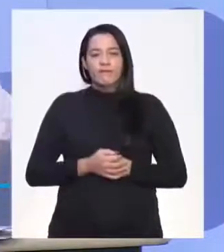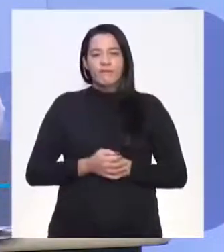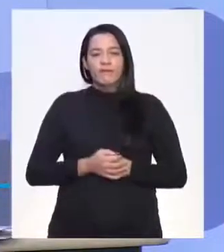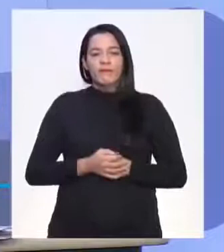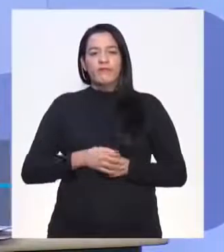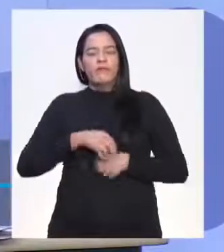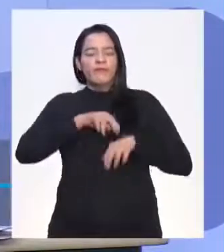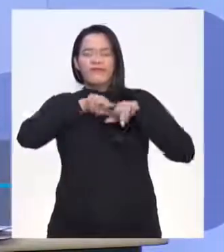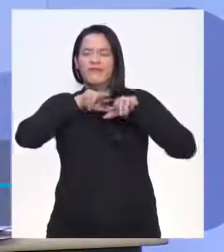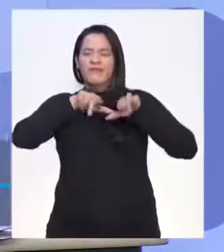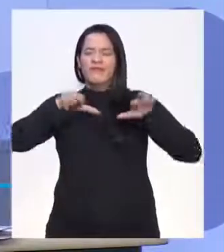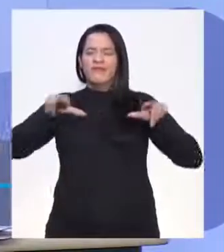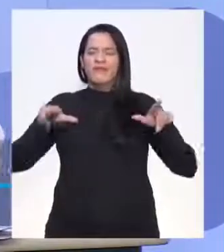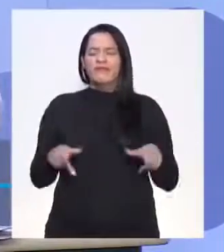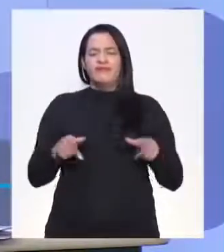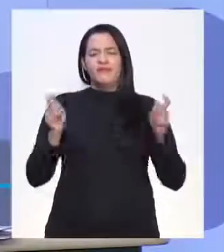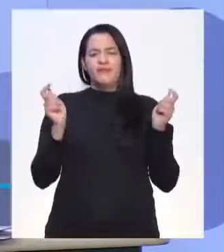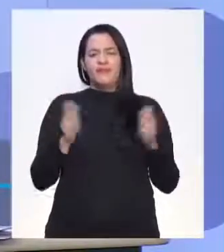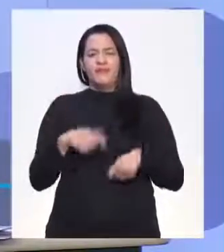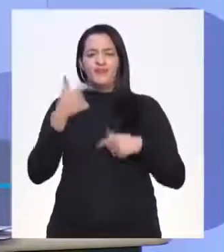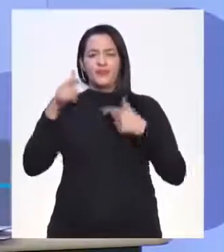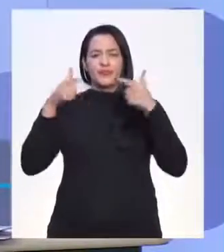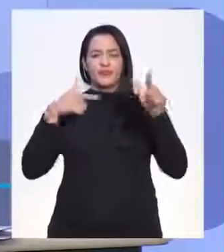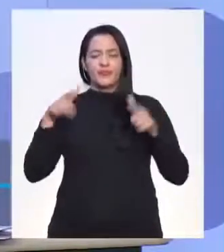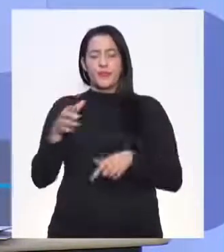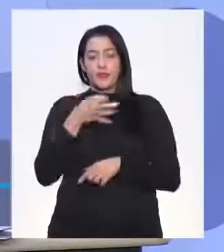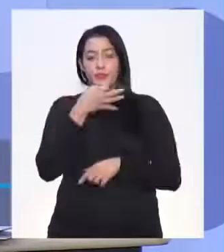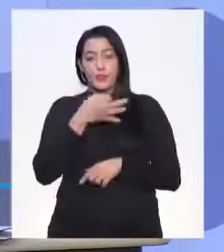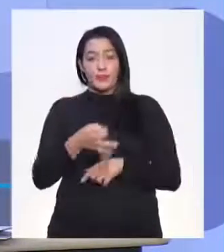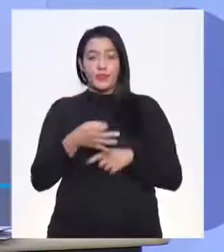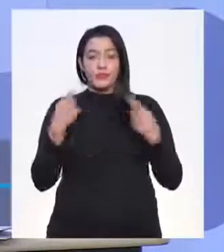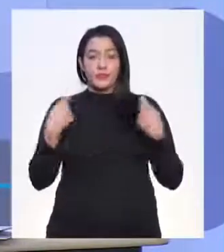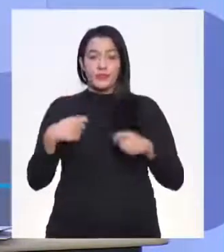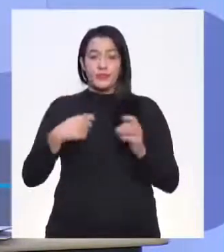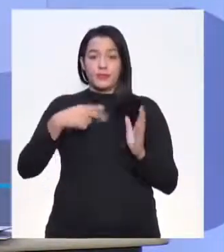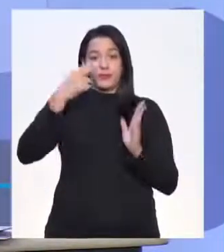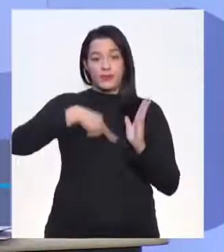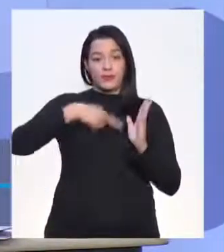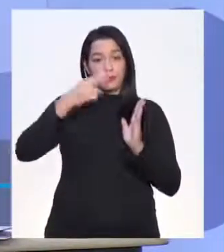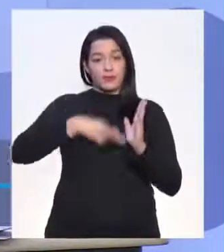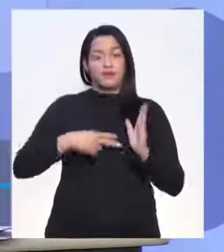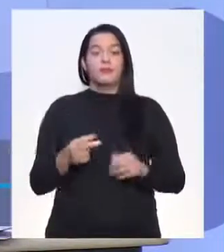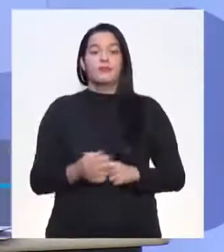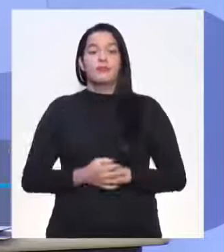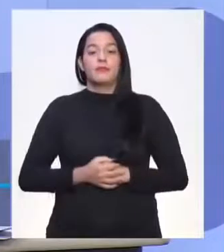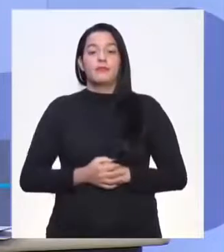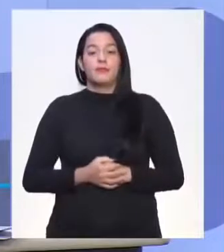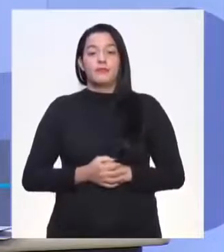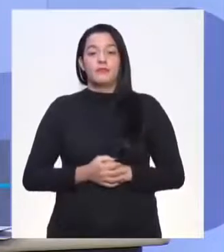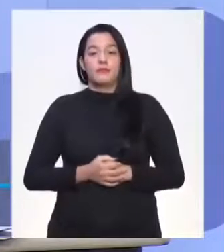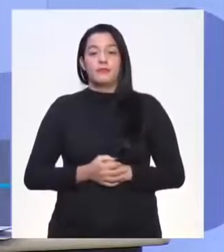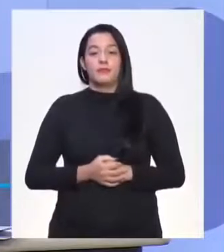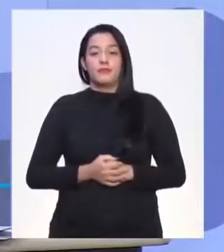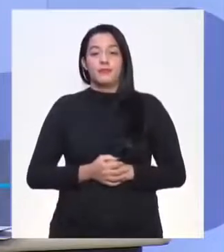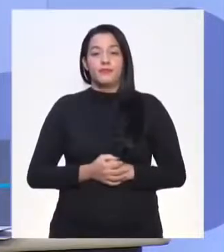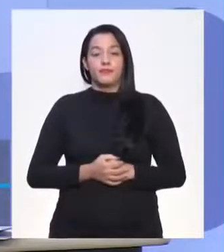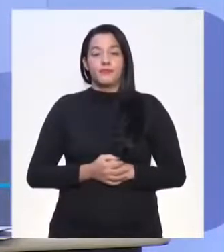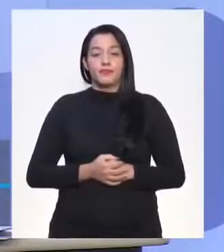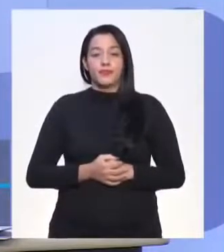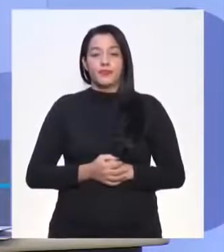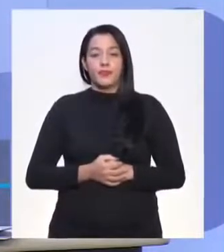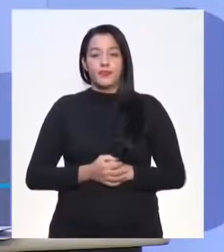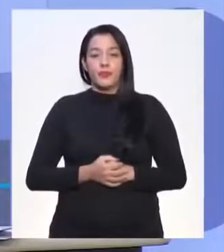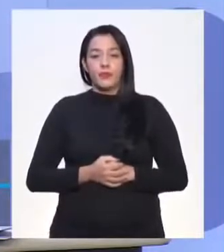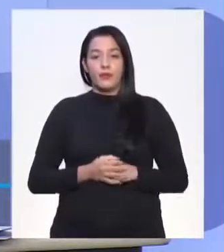vai fazer vários outros comentários. Vocês precisam ler isso na íntegra, tá? Mas, por